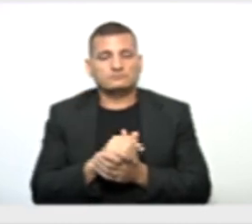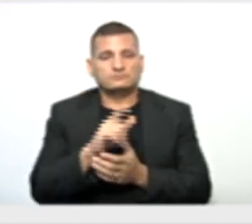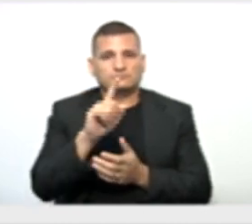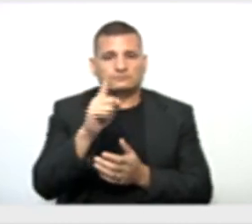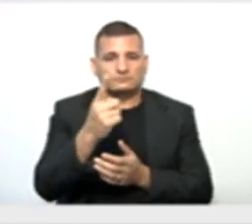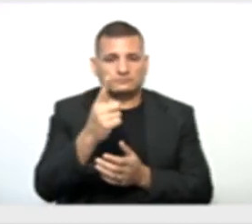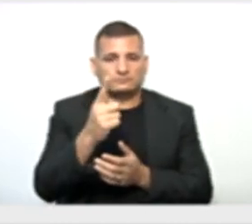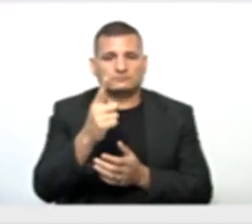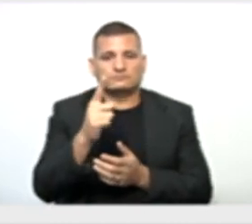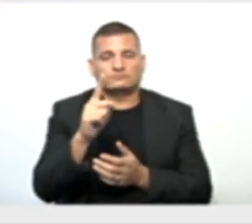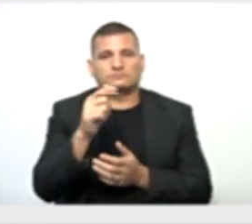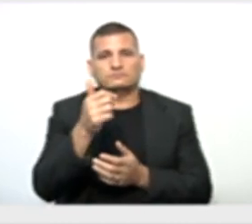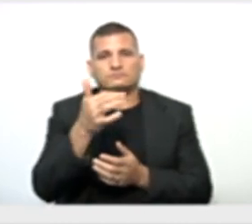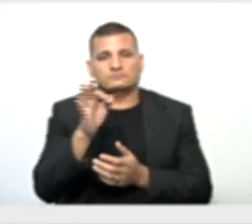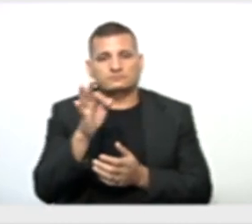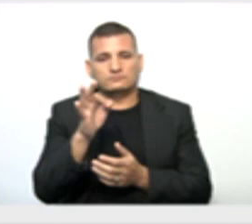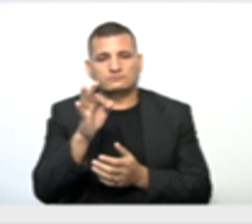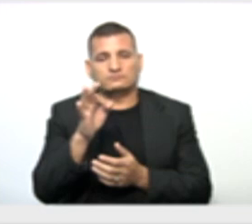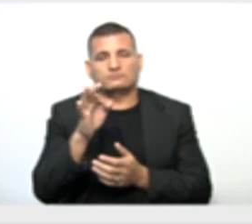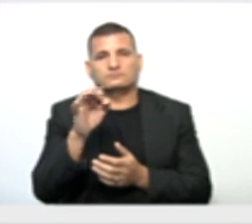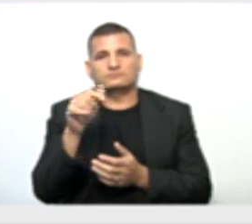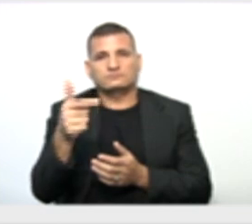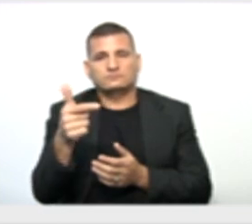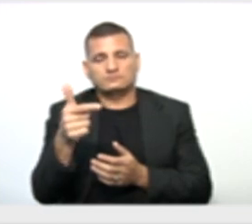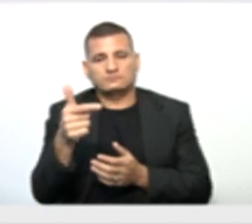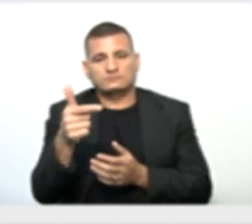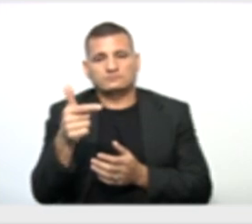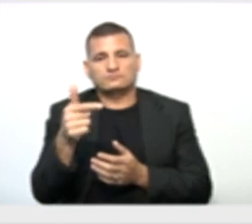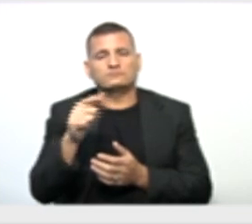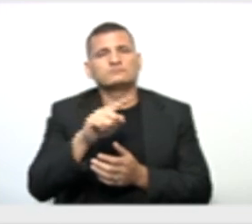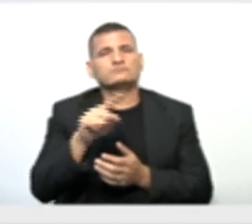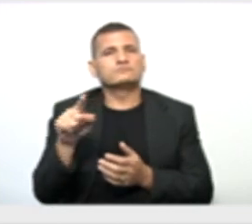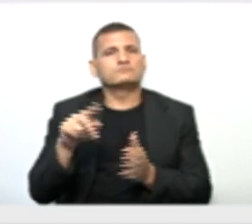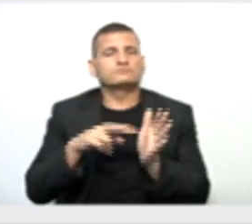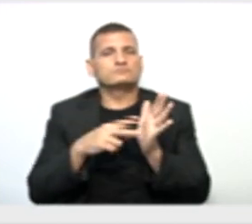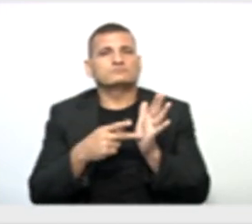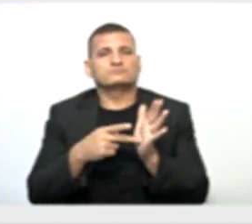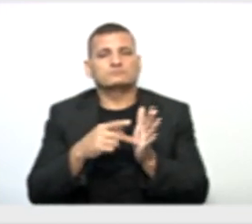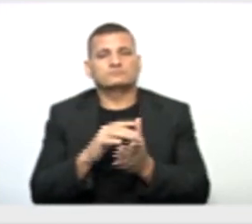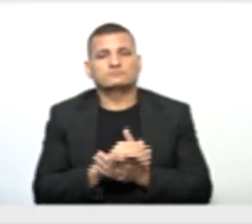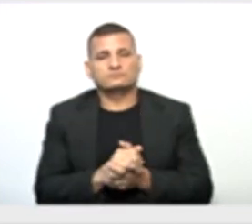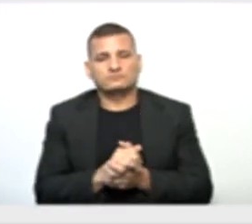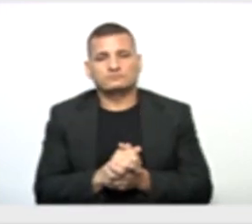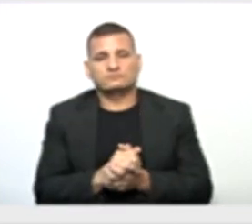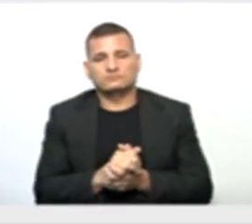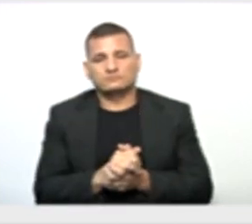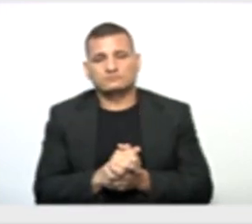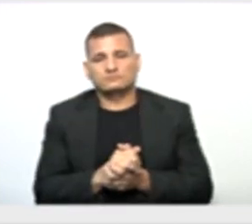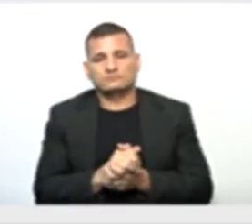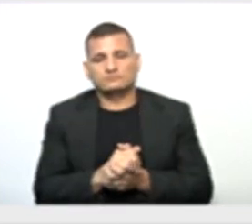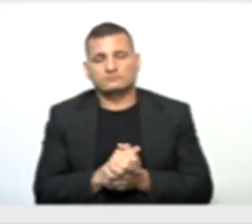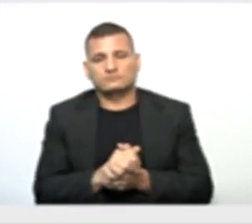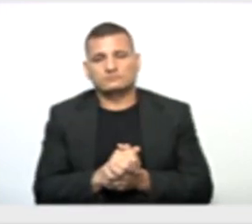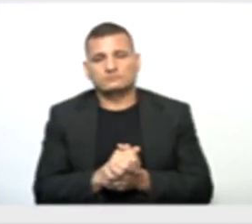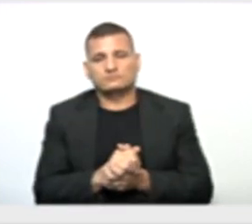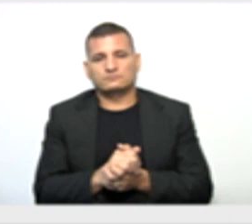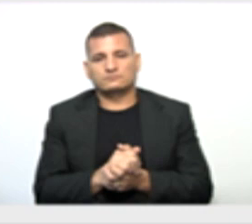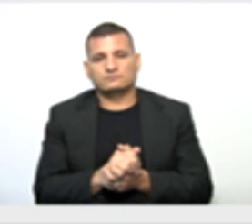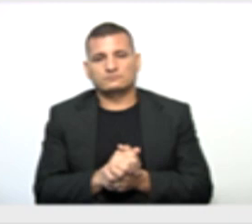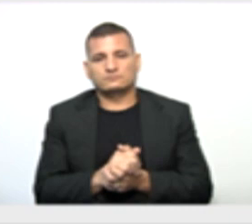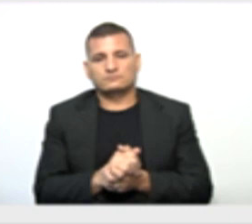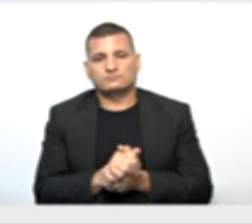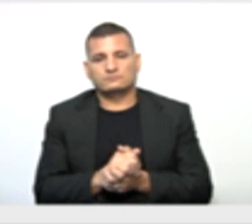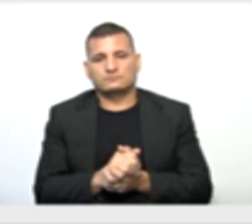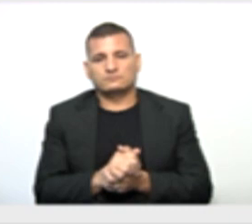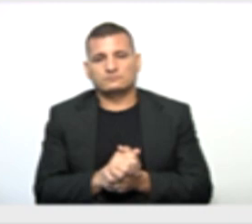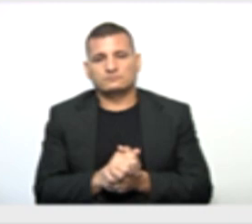1, 10 e 2. O que quer dizer isso? For x in range 1, 10, 2. Primeiro